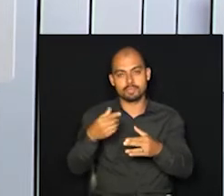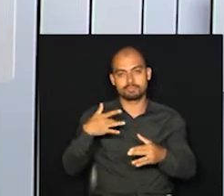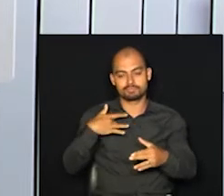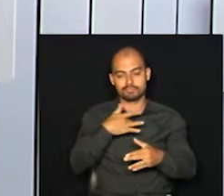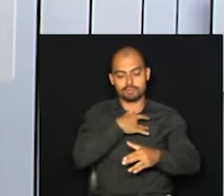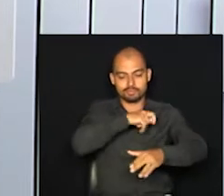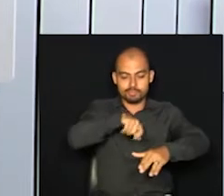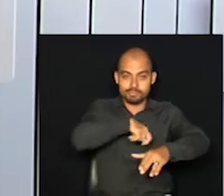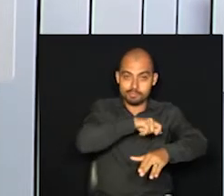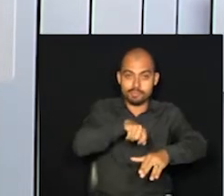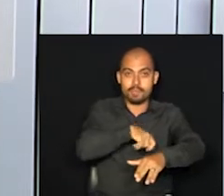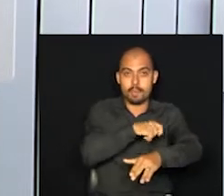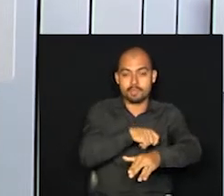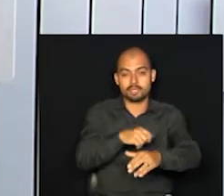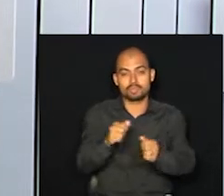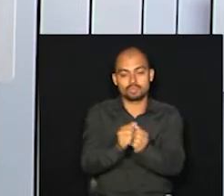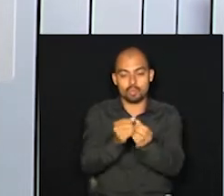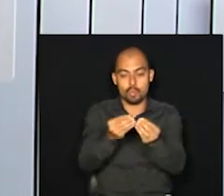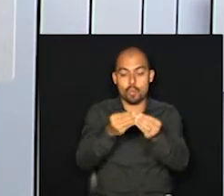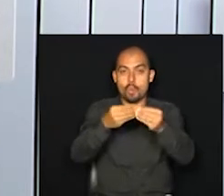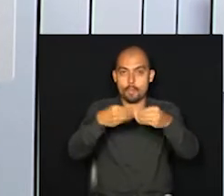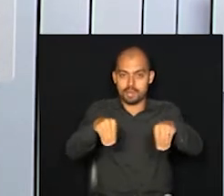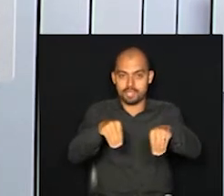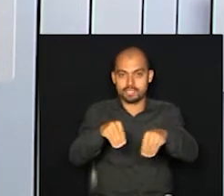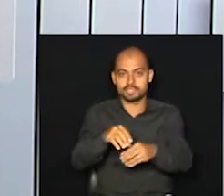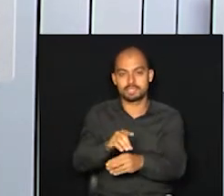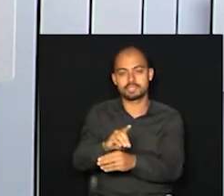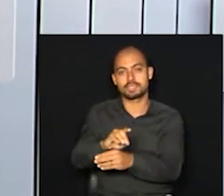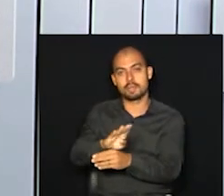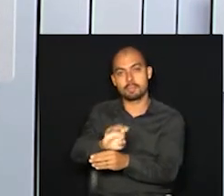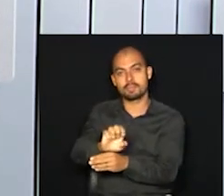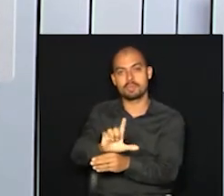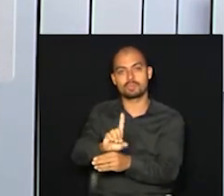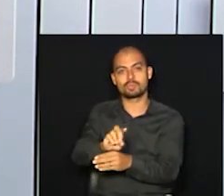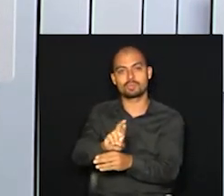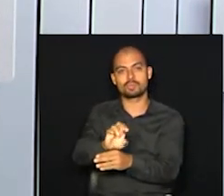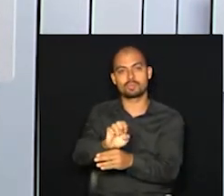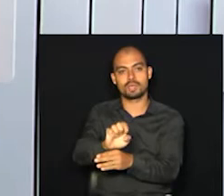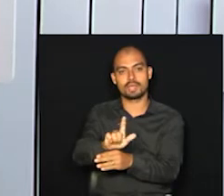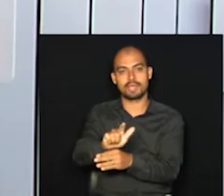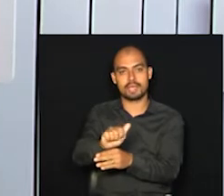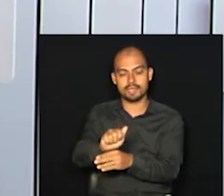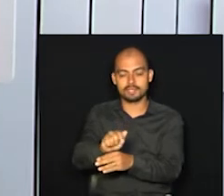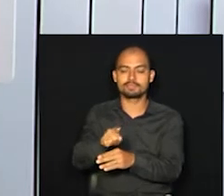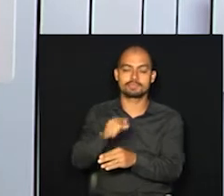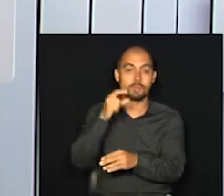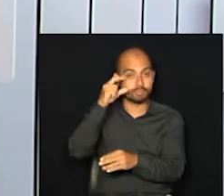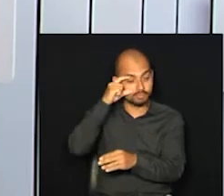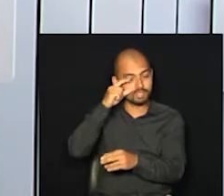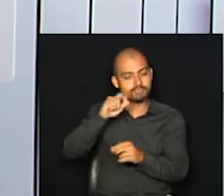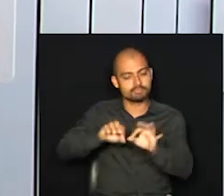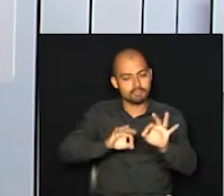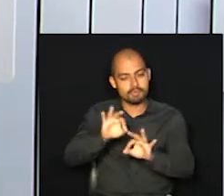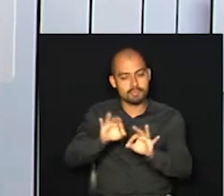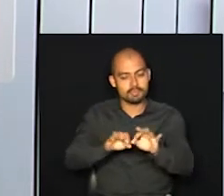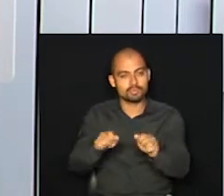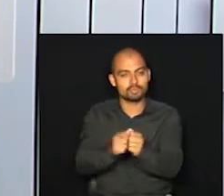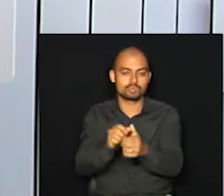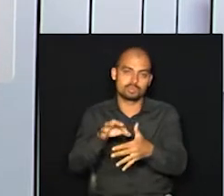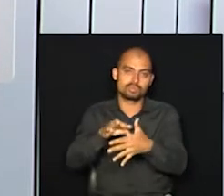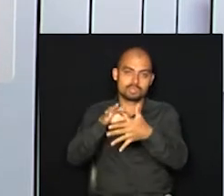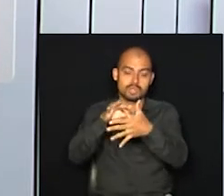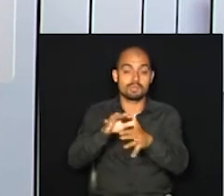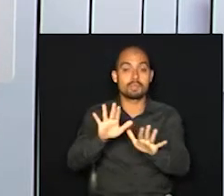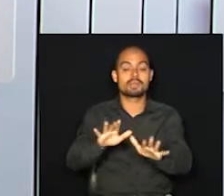na Colher, com um omelete aí de Beldroega, que o nosso Michel Amorim vai preparar ao lado de um chefe.